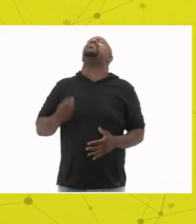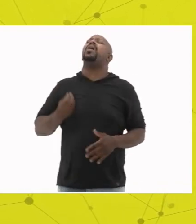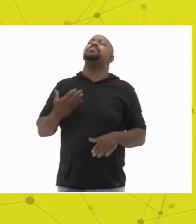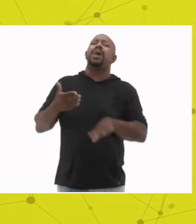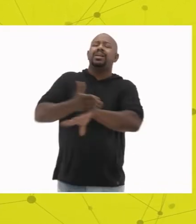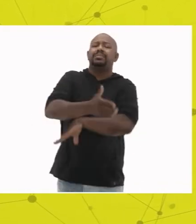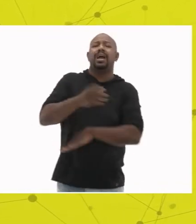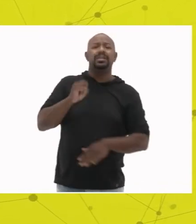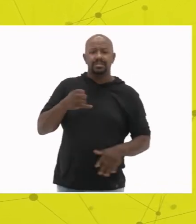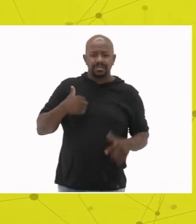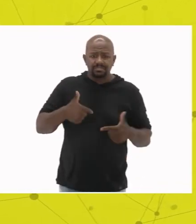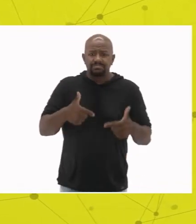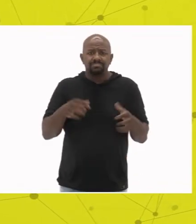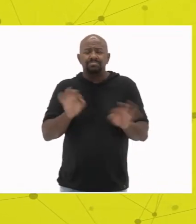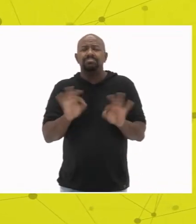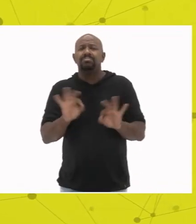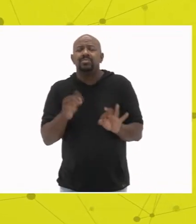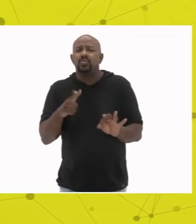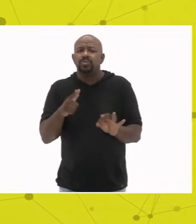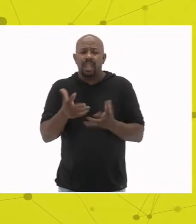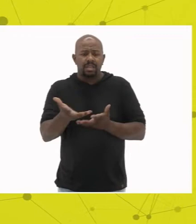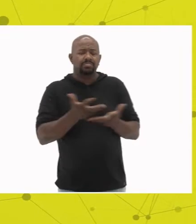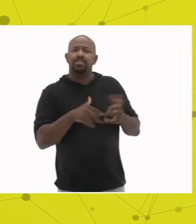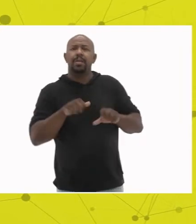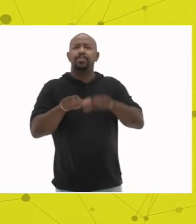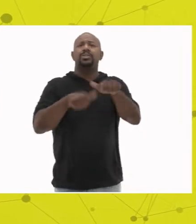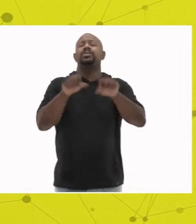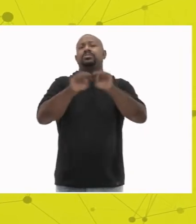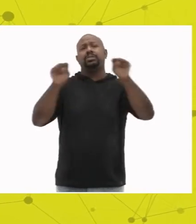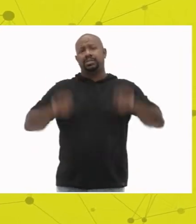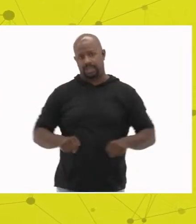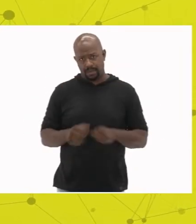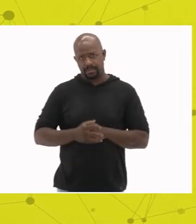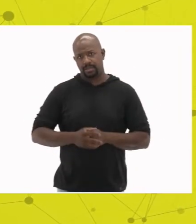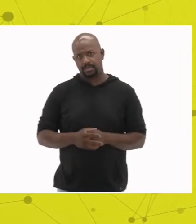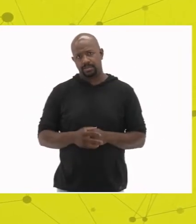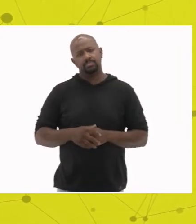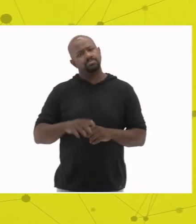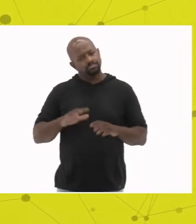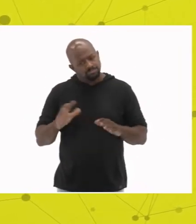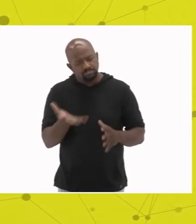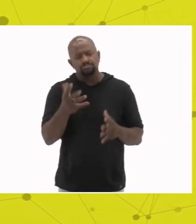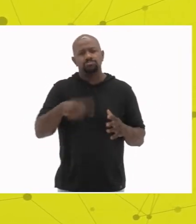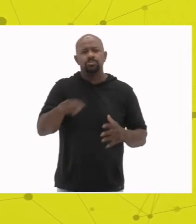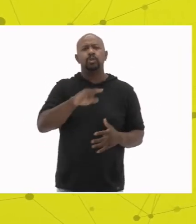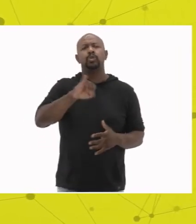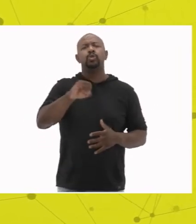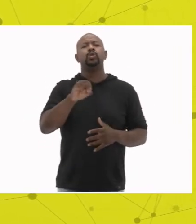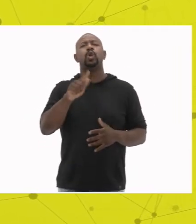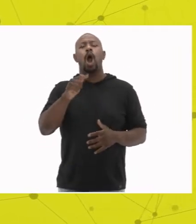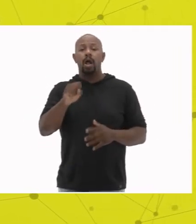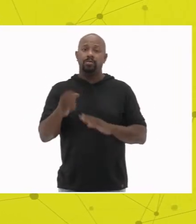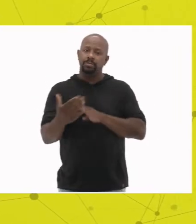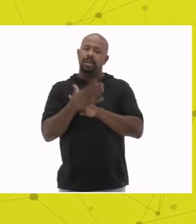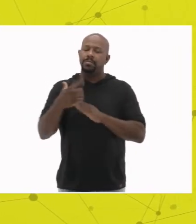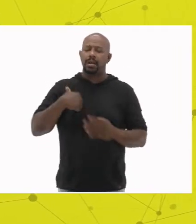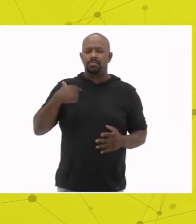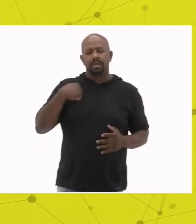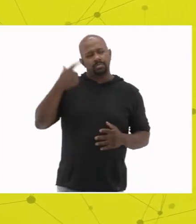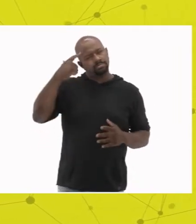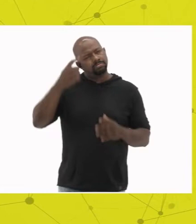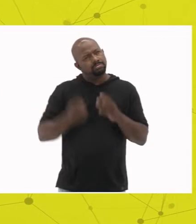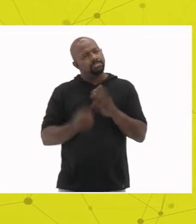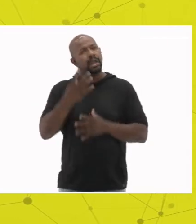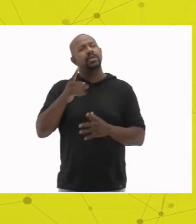em participar se minha ação não repercute de alguma forma para a mudança do sistema? Os elementos dos jogos servem para a realização de uma